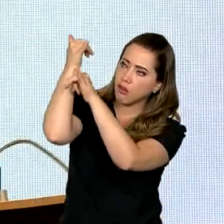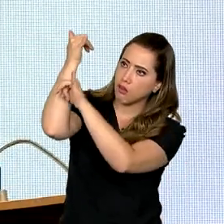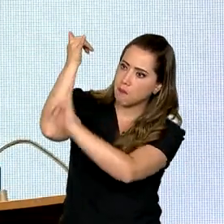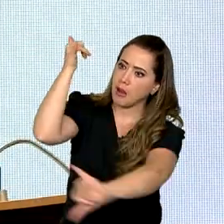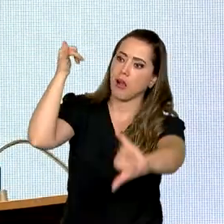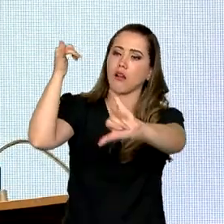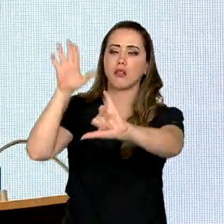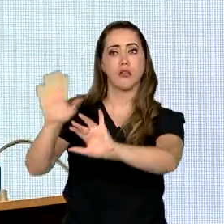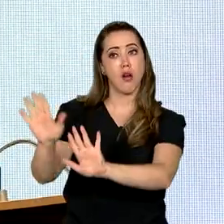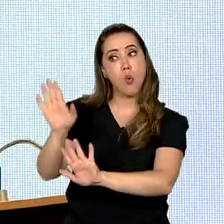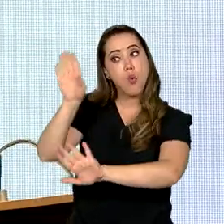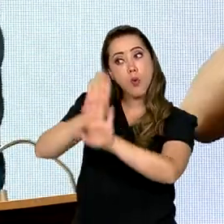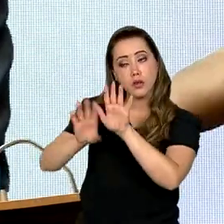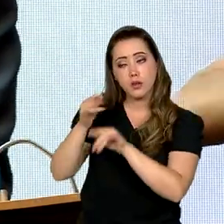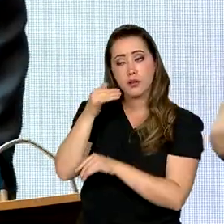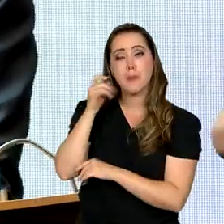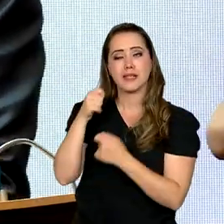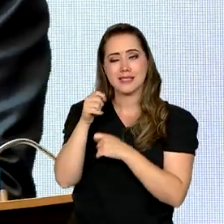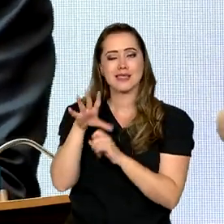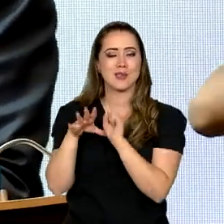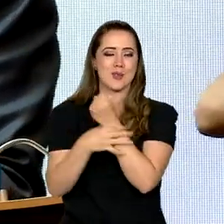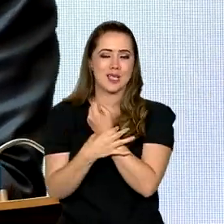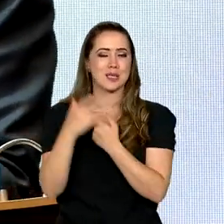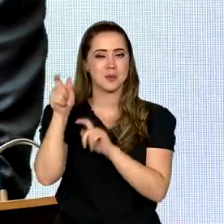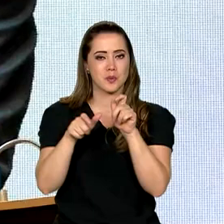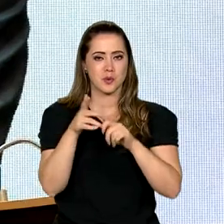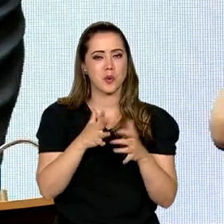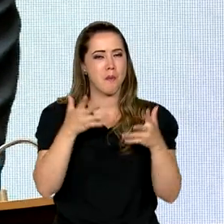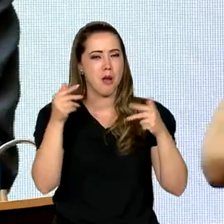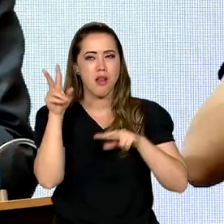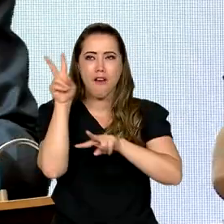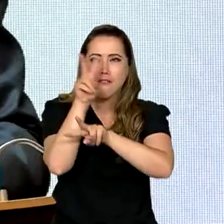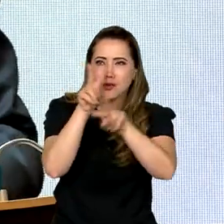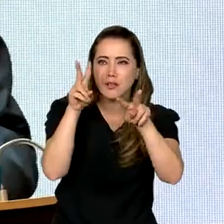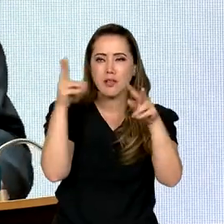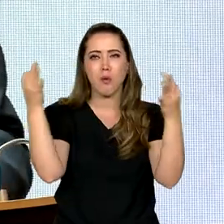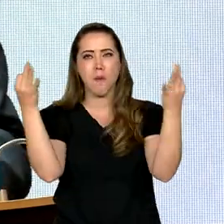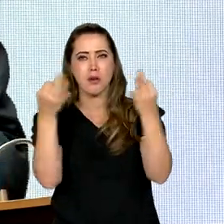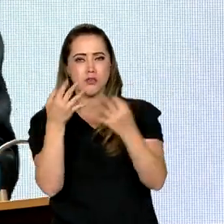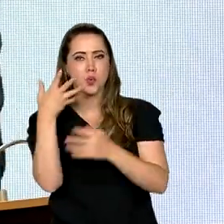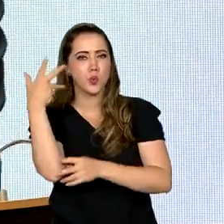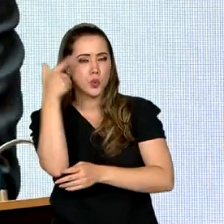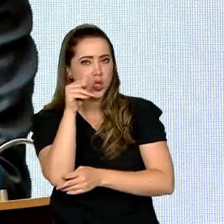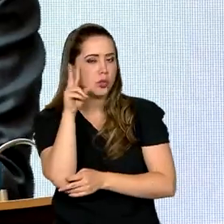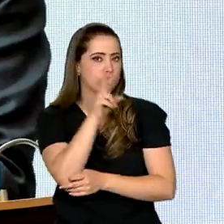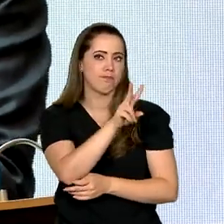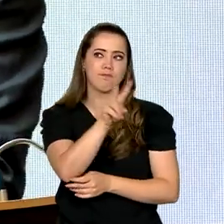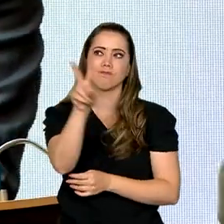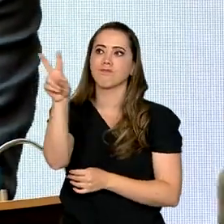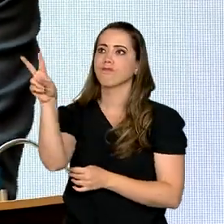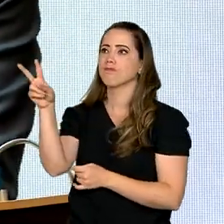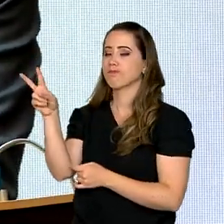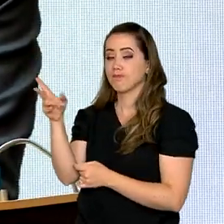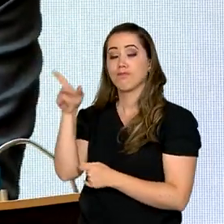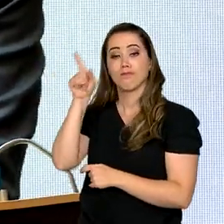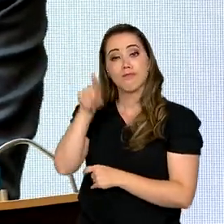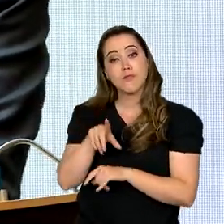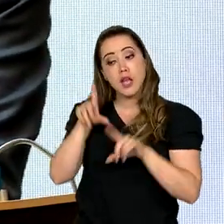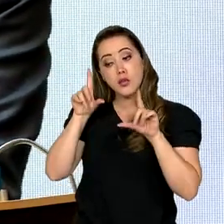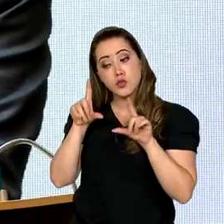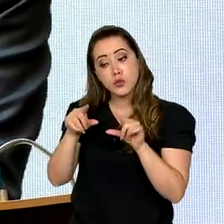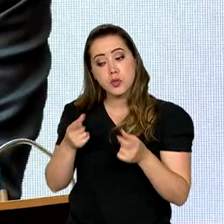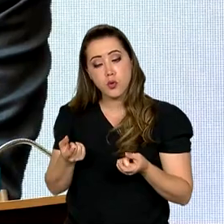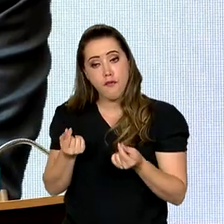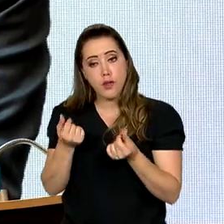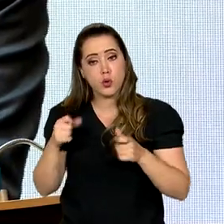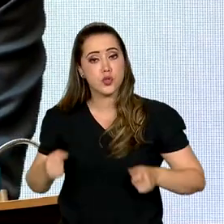falando de melhores paisagens nos centros urbanos. É redução de